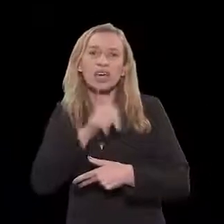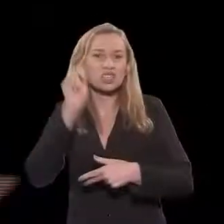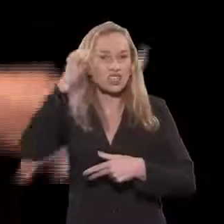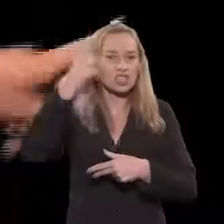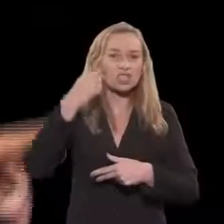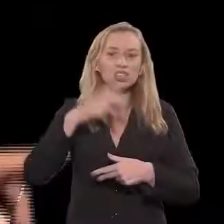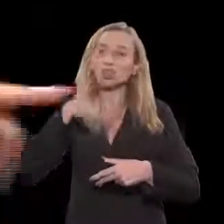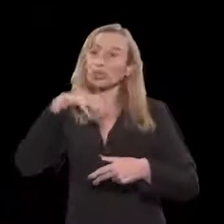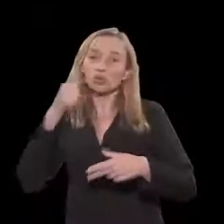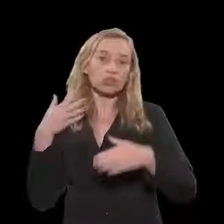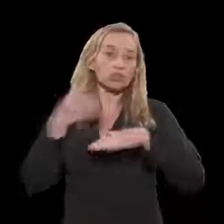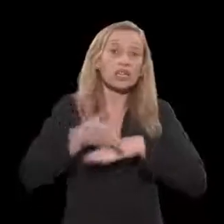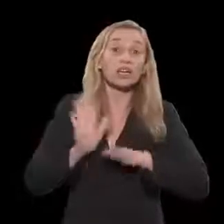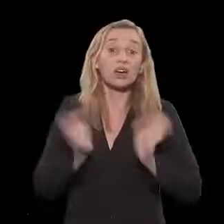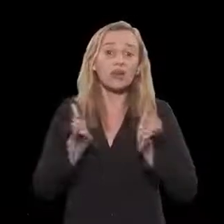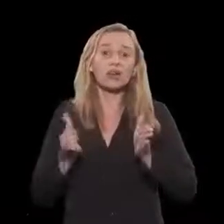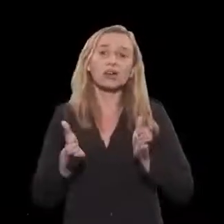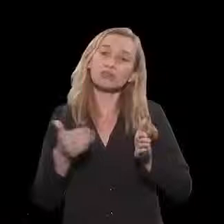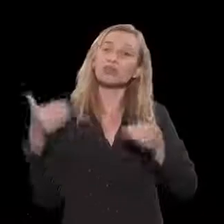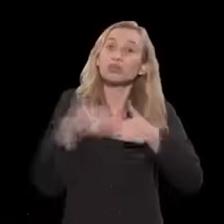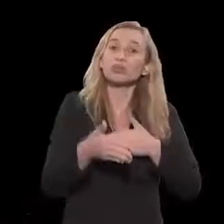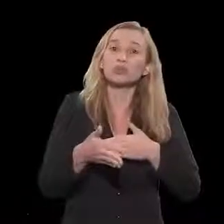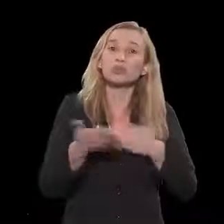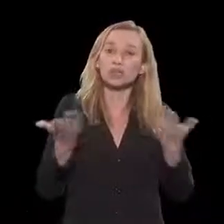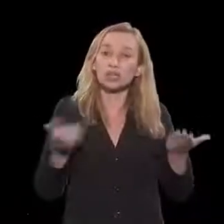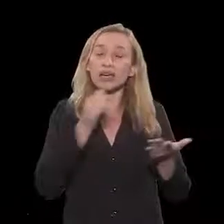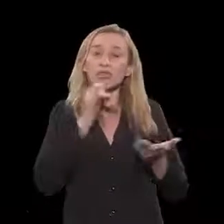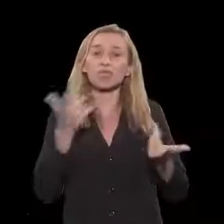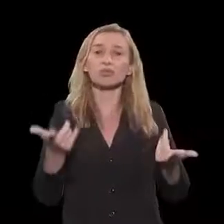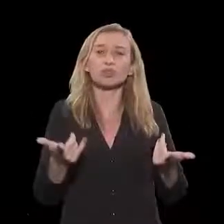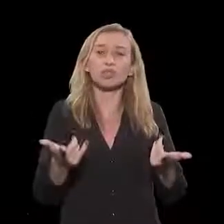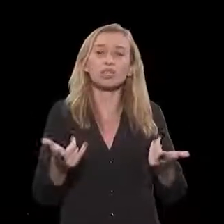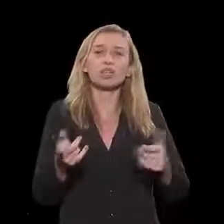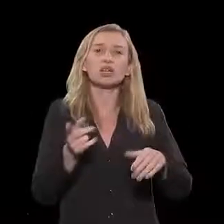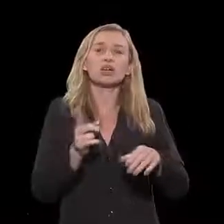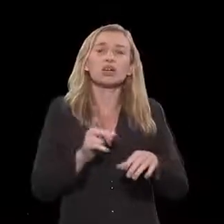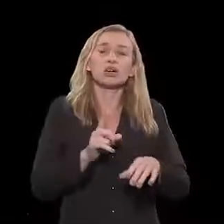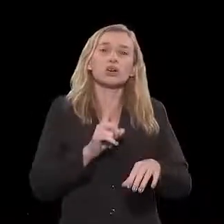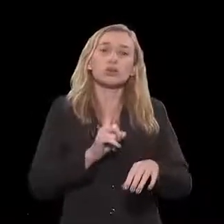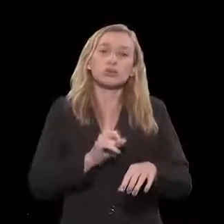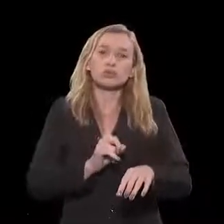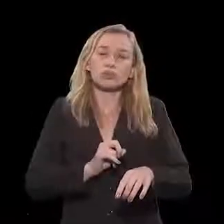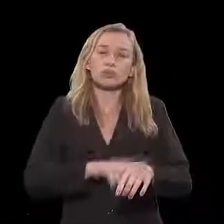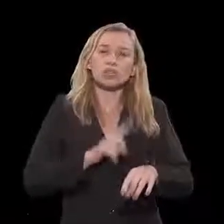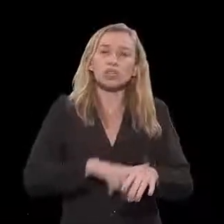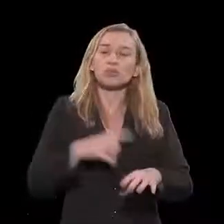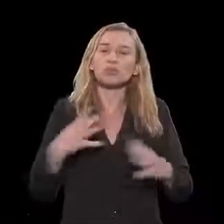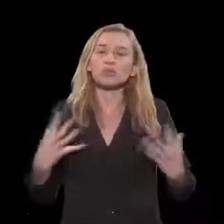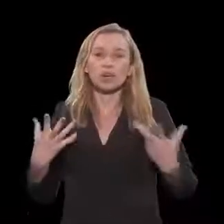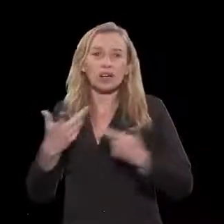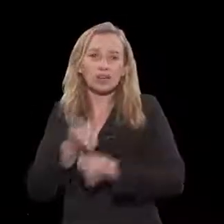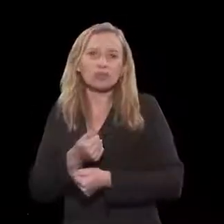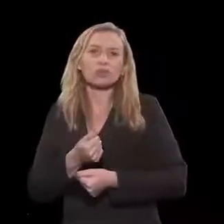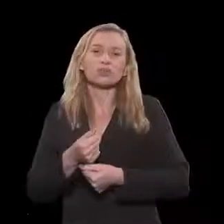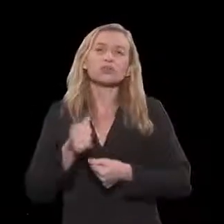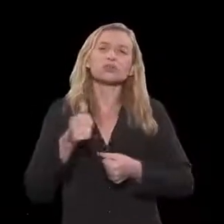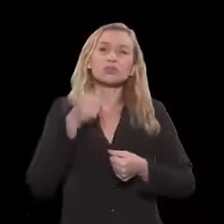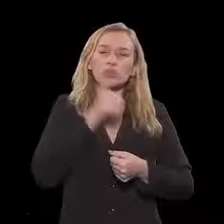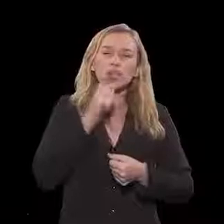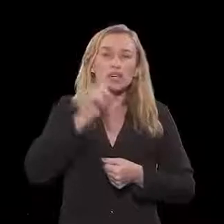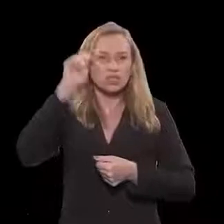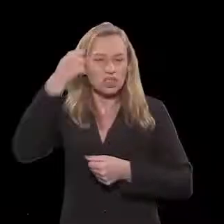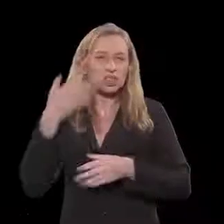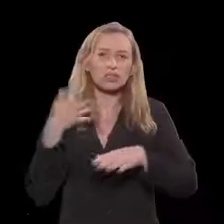exemplo, na política e participaram da última campanha, por exemplo, né, que foi uma campanha vibrante em mulheres negras na política, e principalmente,